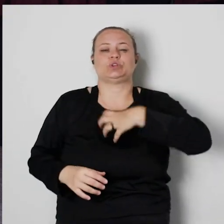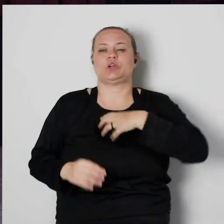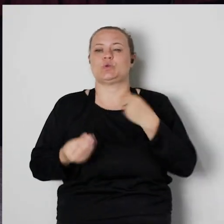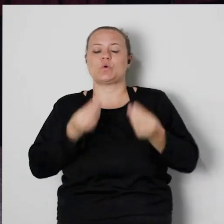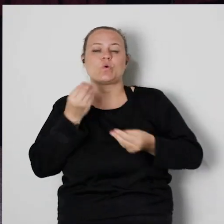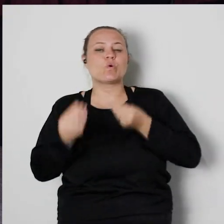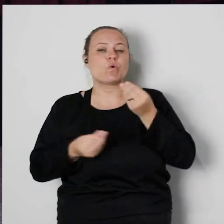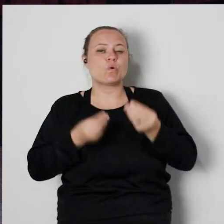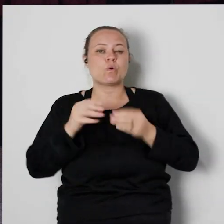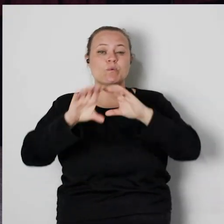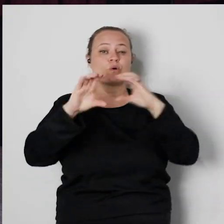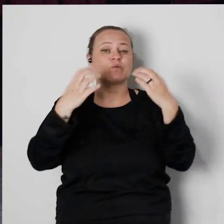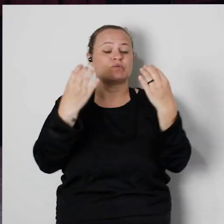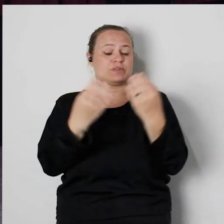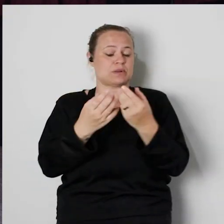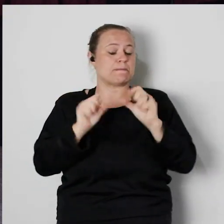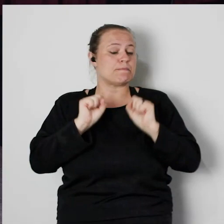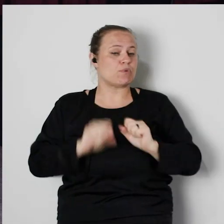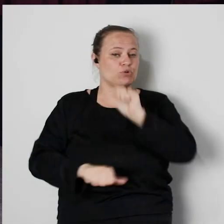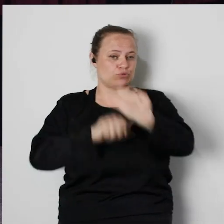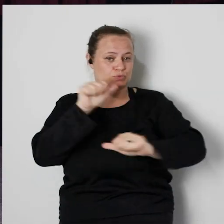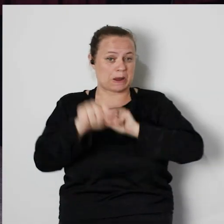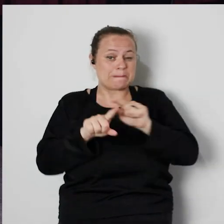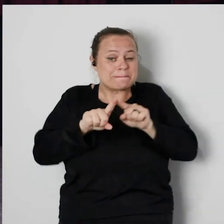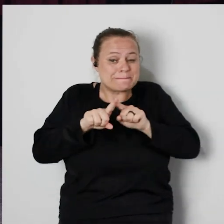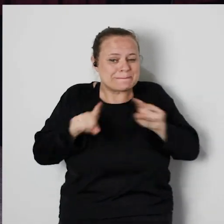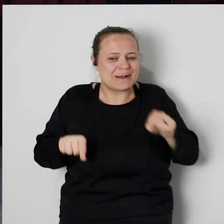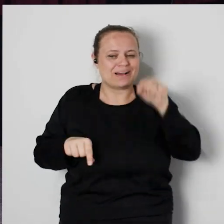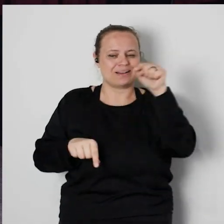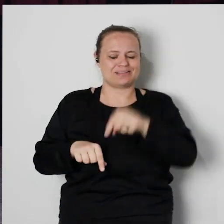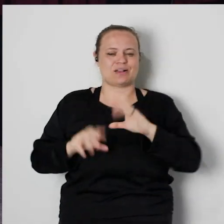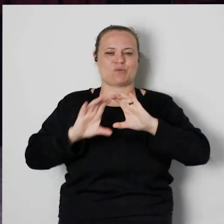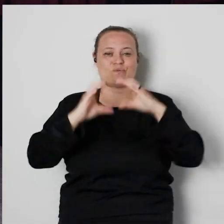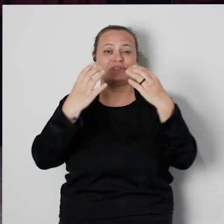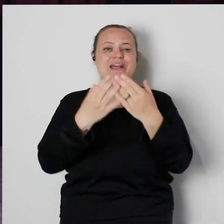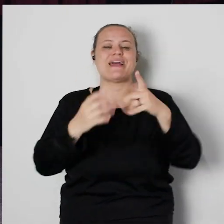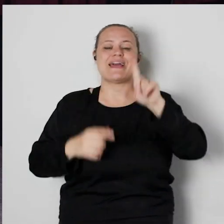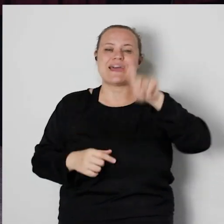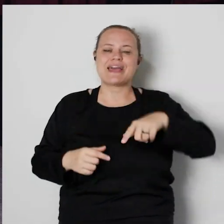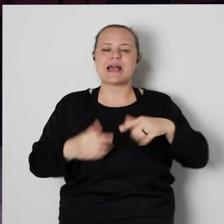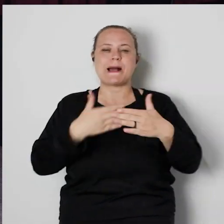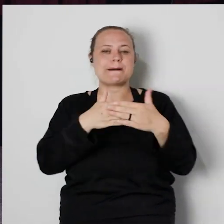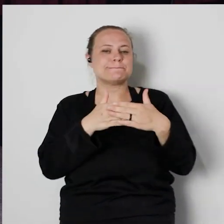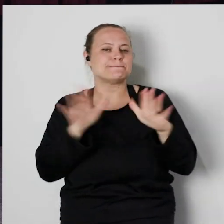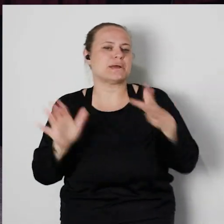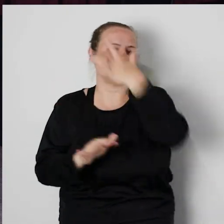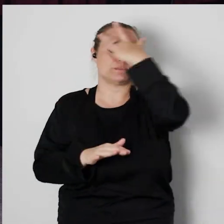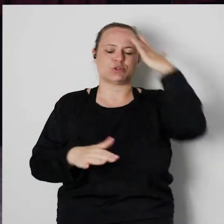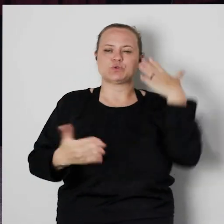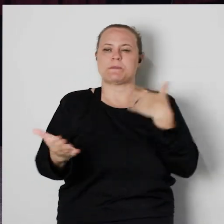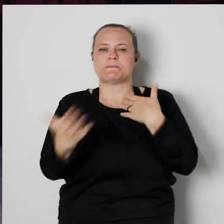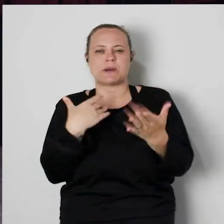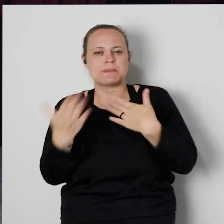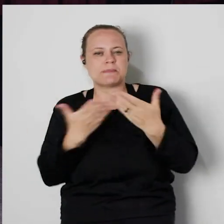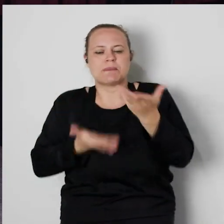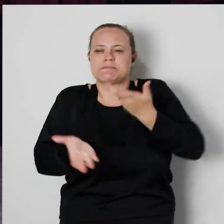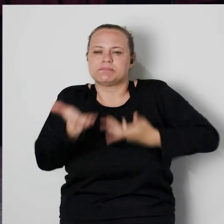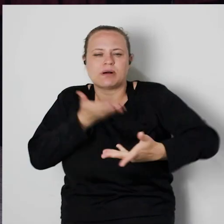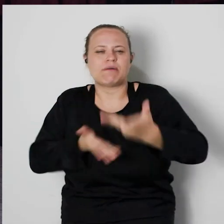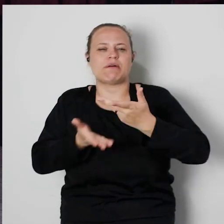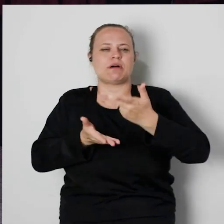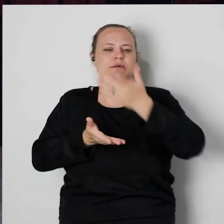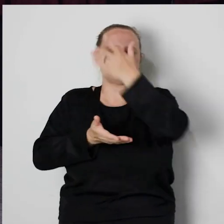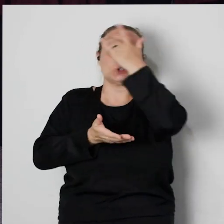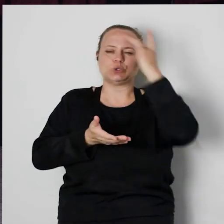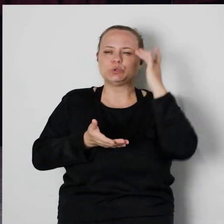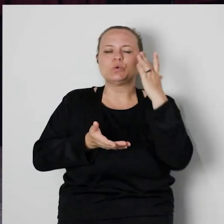ter conferências. O formato pode variar, porque isso também é muito discutido, a conferência tem que mudar, não tem que mudar, mas a conferência é um momento